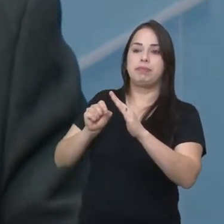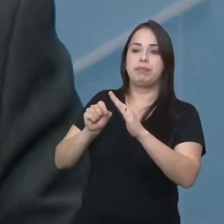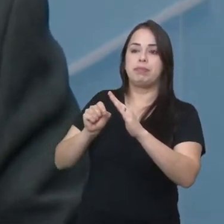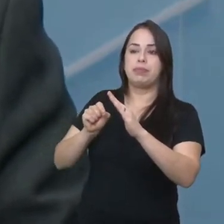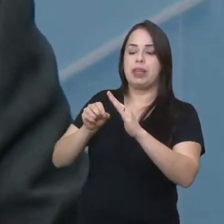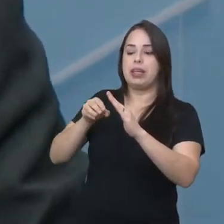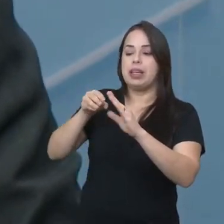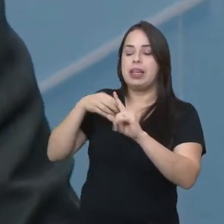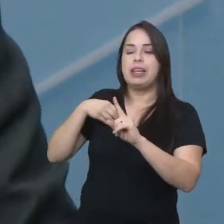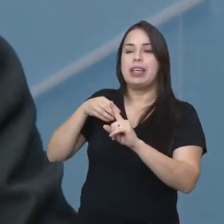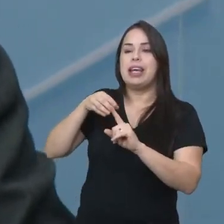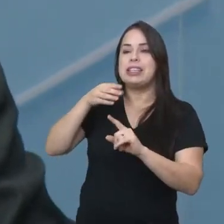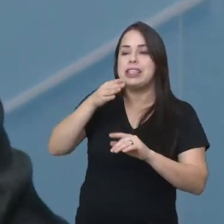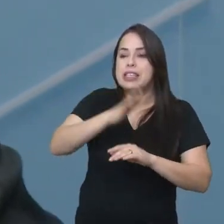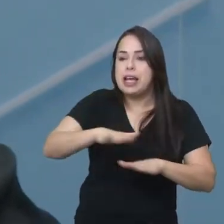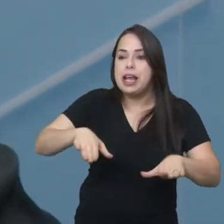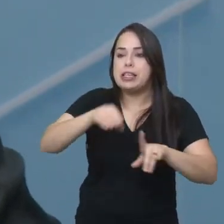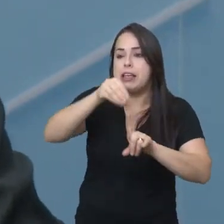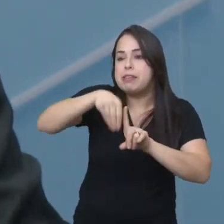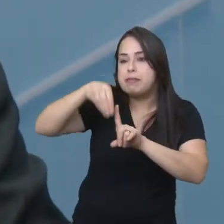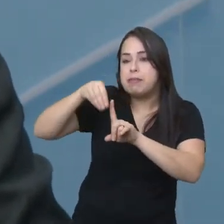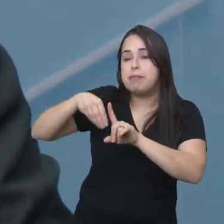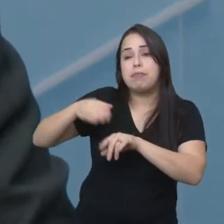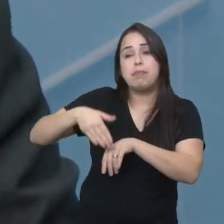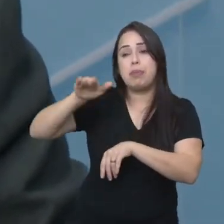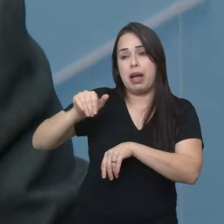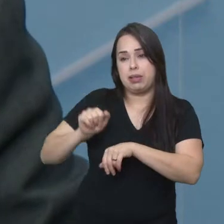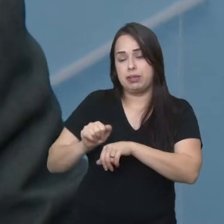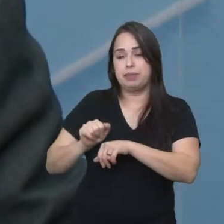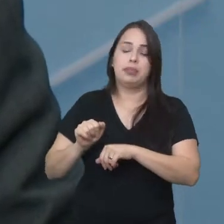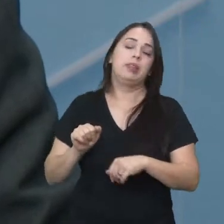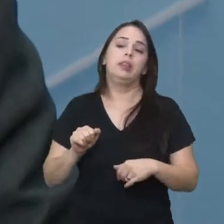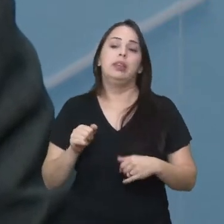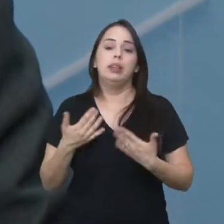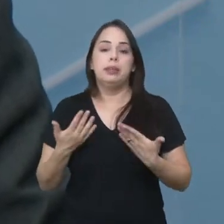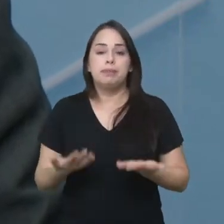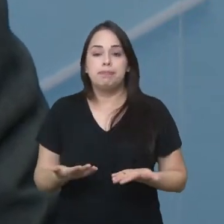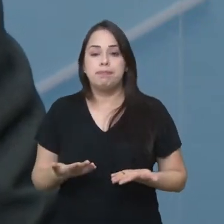a vulnerabilidade de crianças e adolescentes em todos os sentidos, desde da